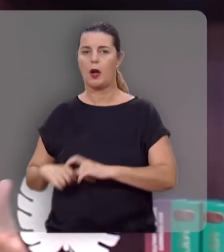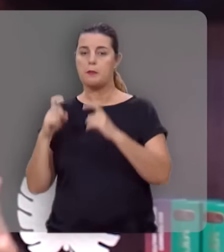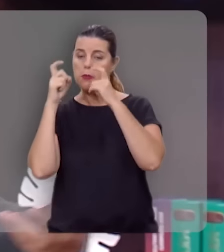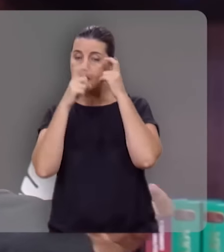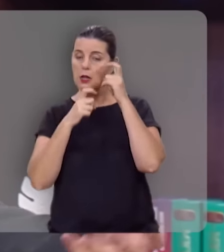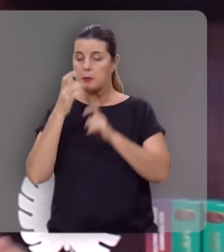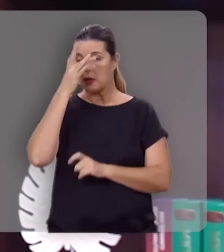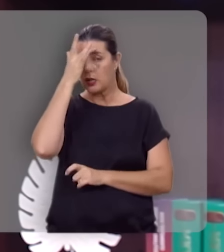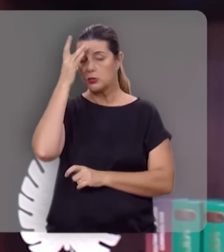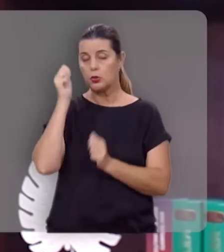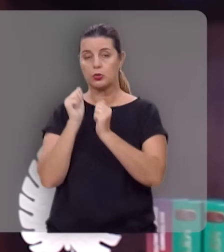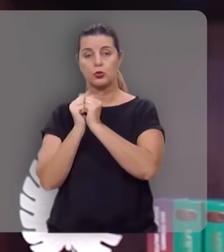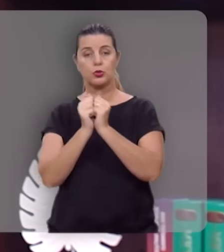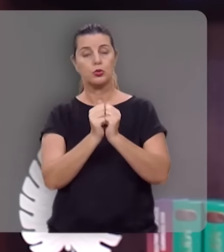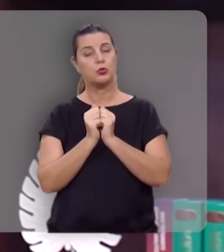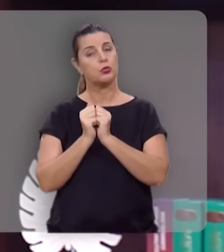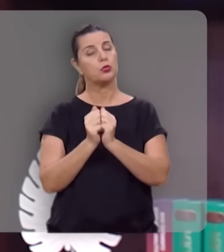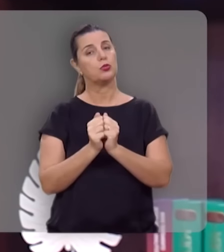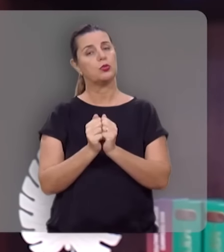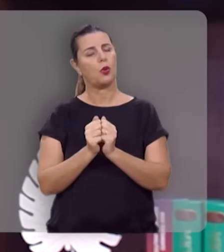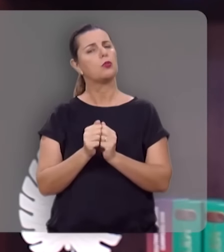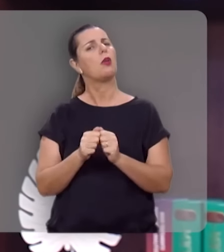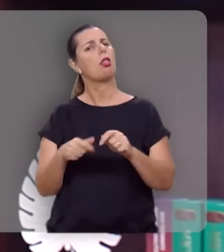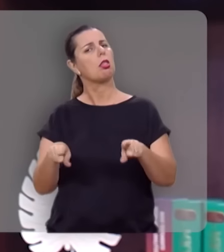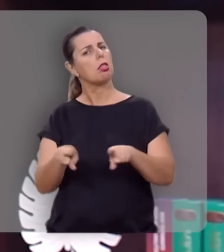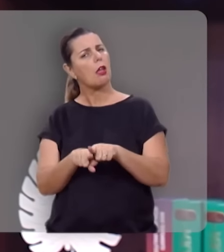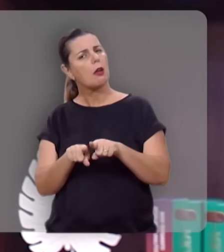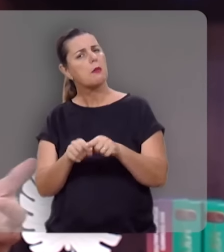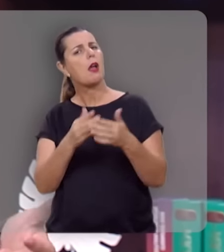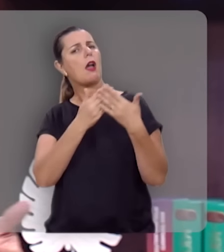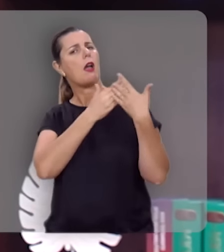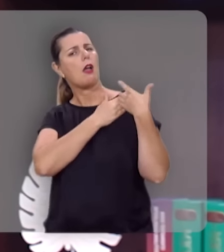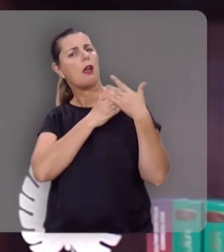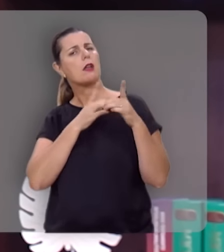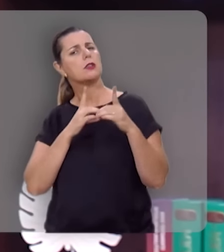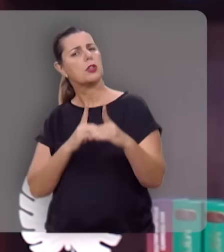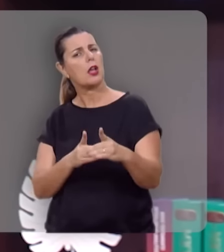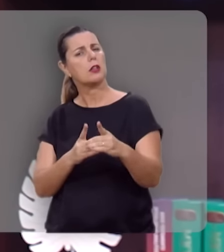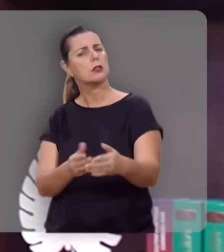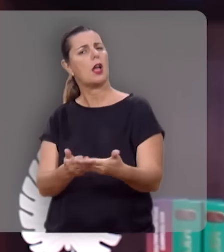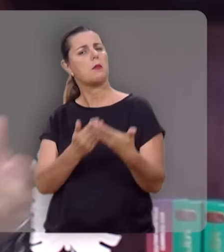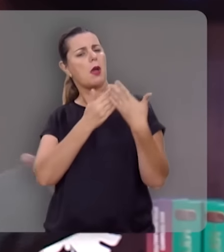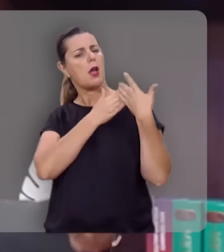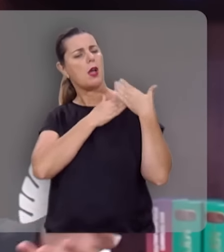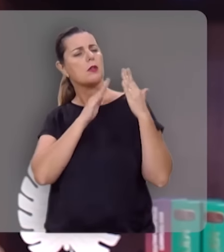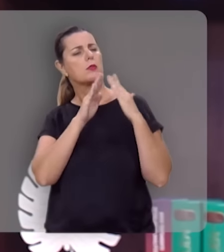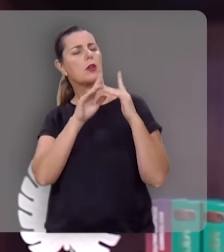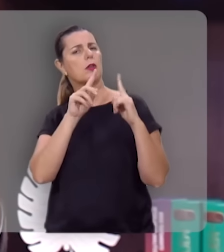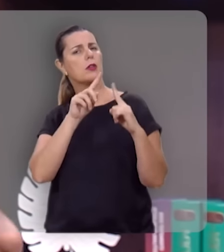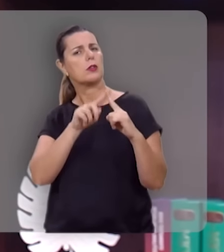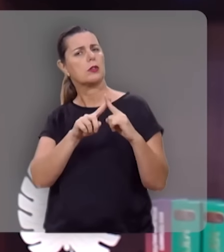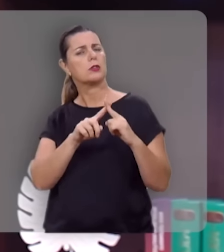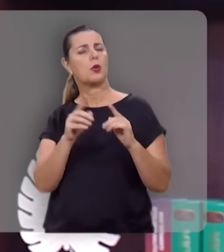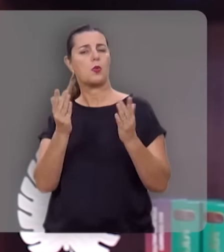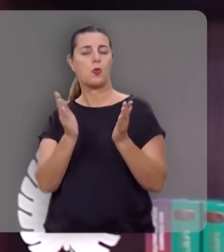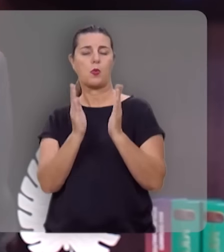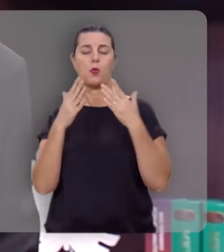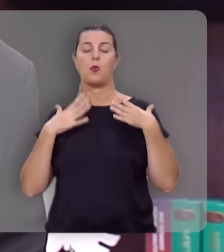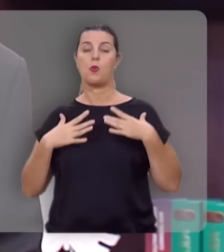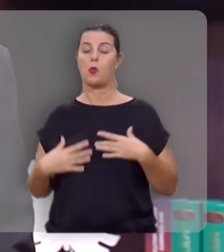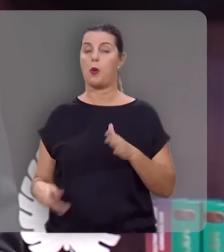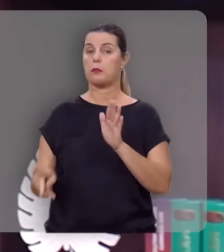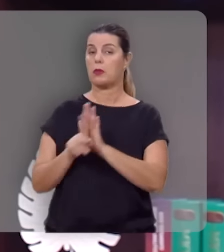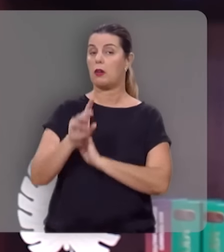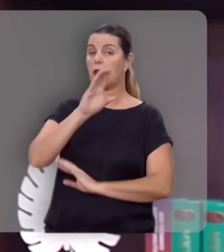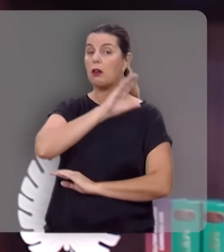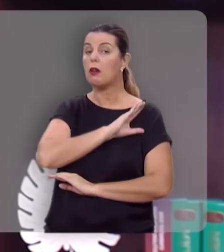a preocupação com aqueles que estão ao nosso redor, isso também é papel desses discípulos, é papel da igreja, é papel do corpo de